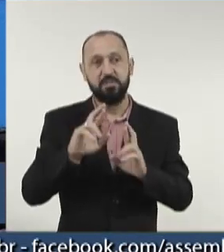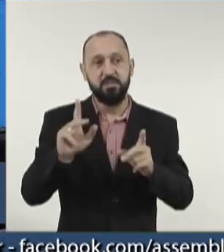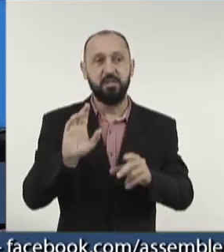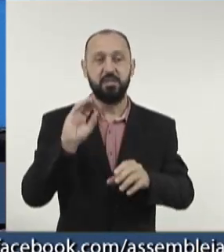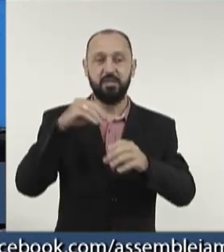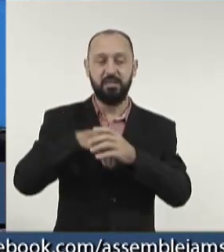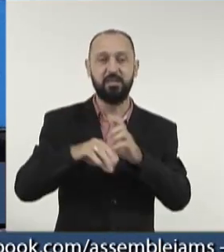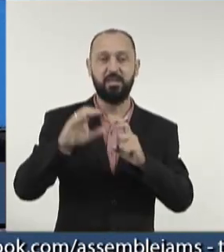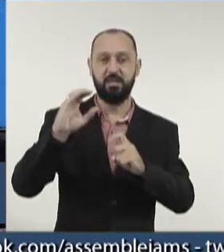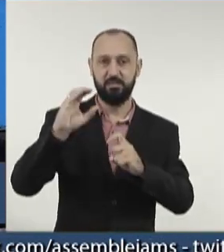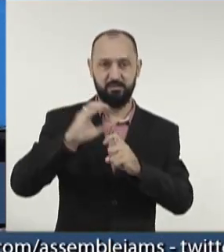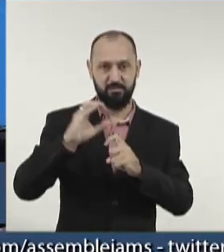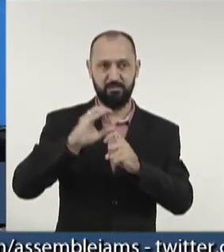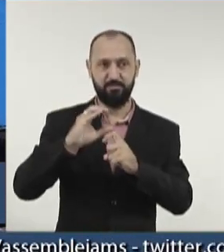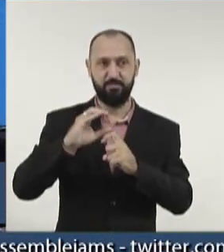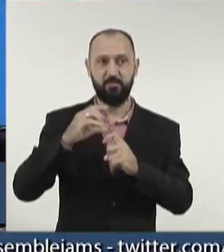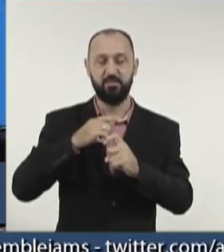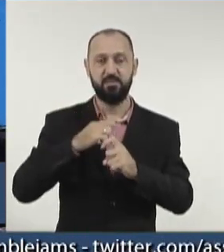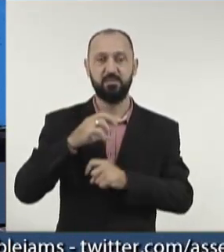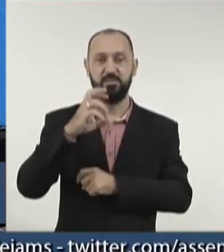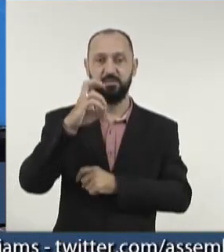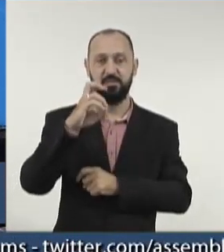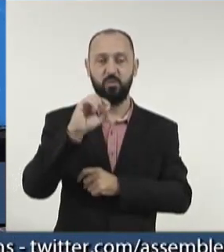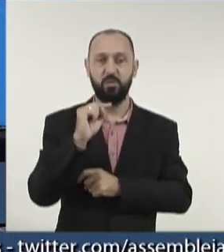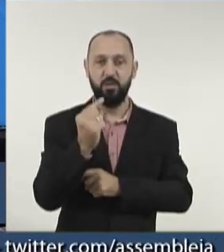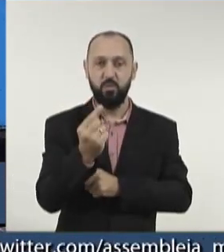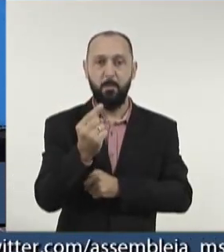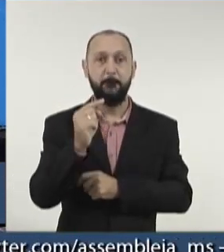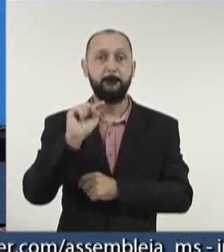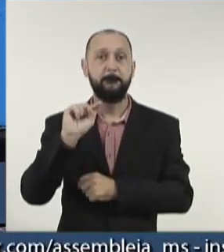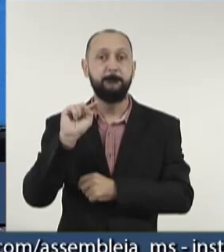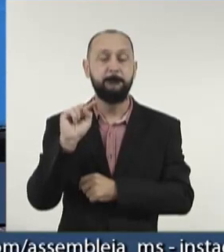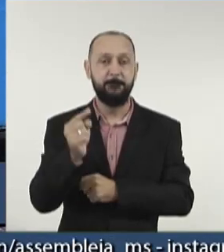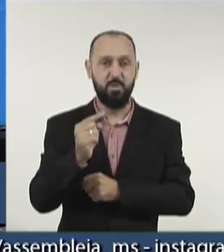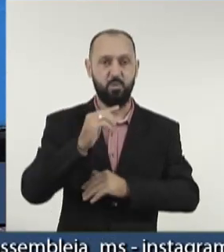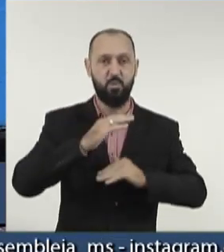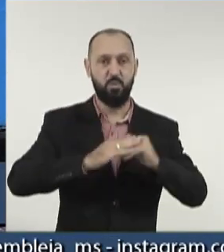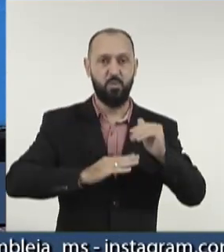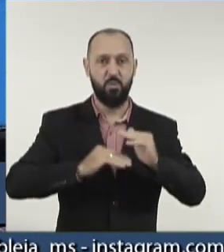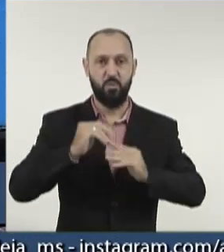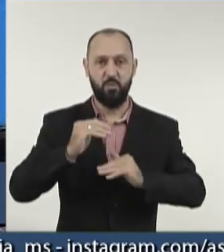da CACEMES, você ter 51 mil servidores